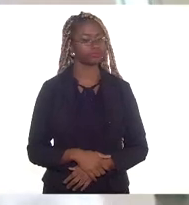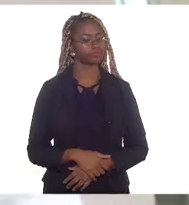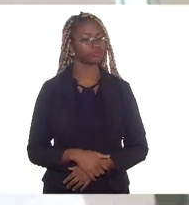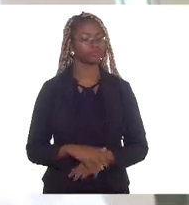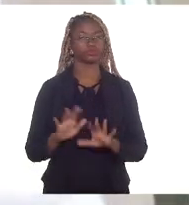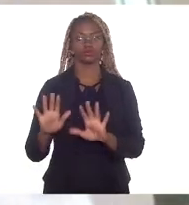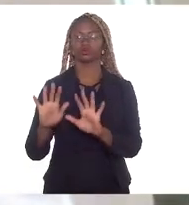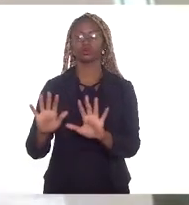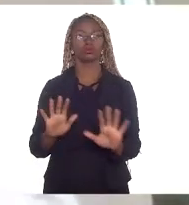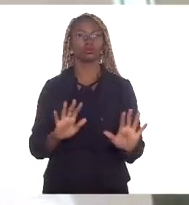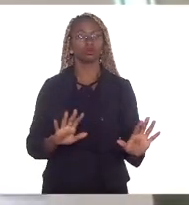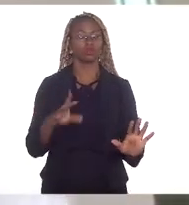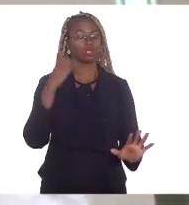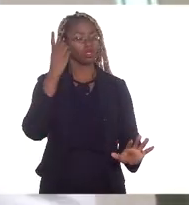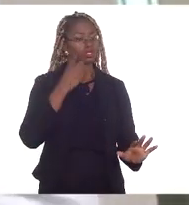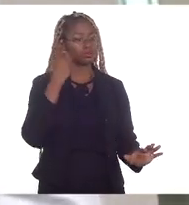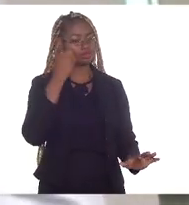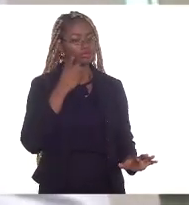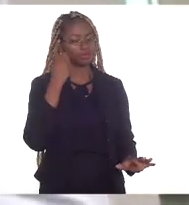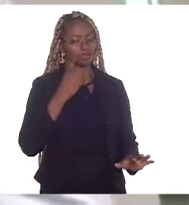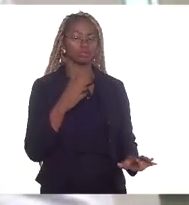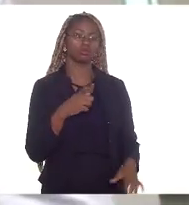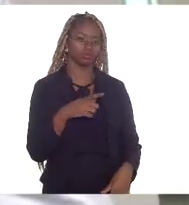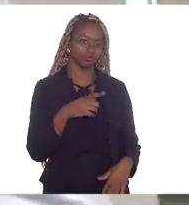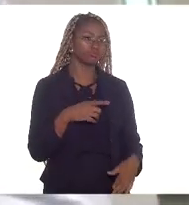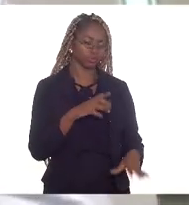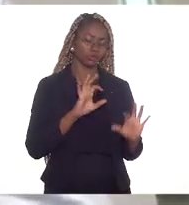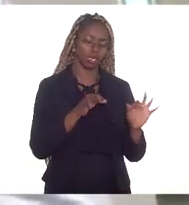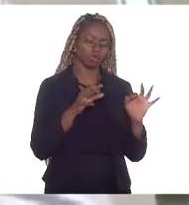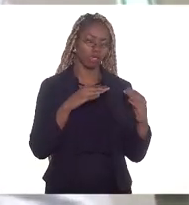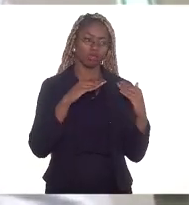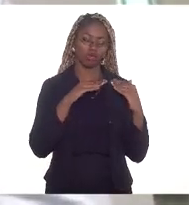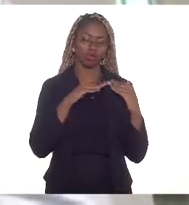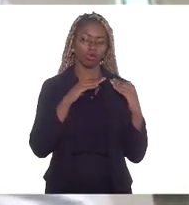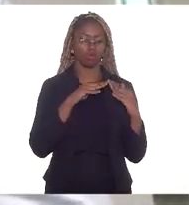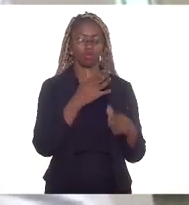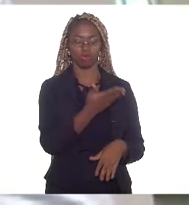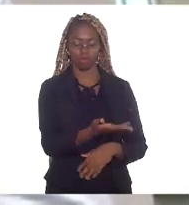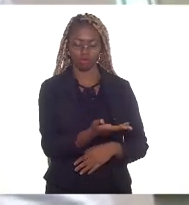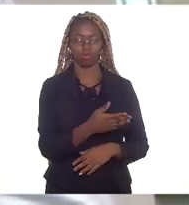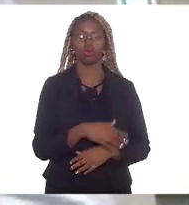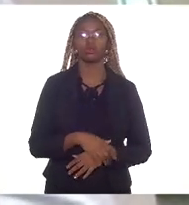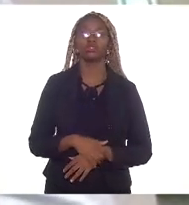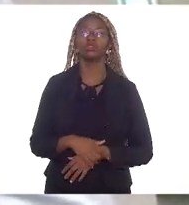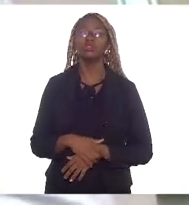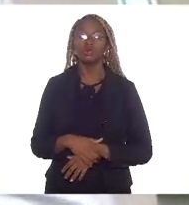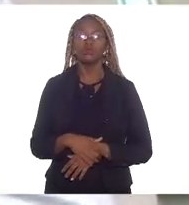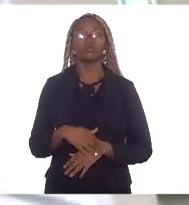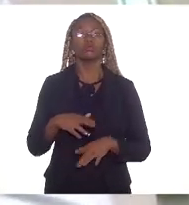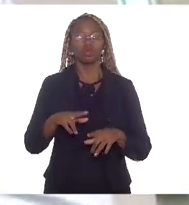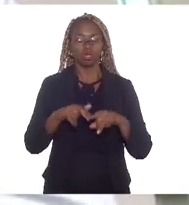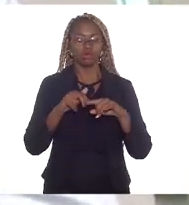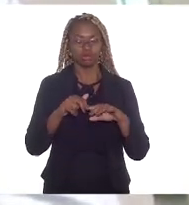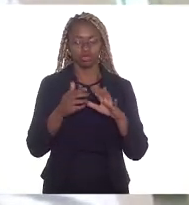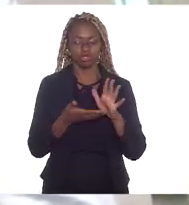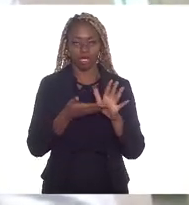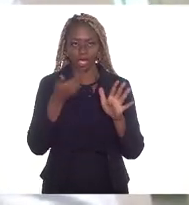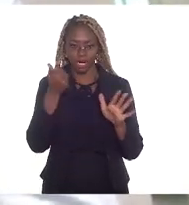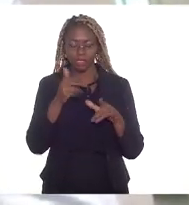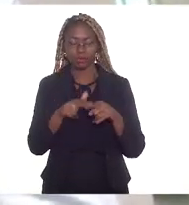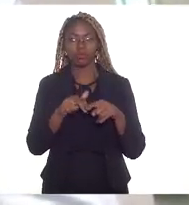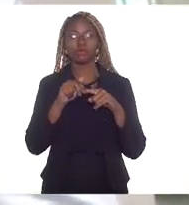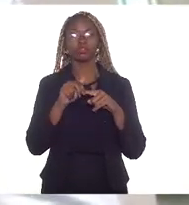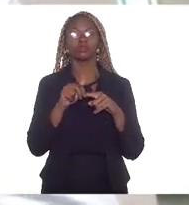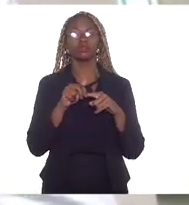Deixa o deputado está coberto de razão, né? O Paribá foi suspenso por conta